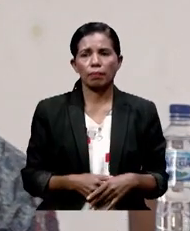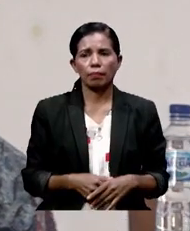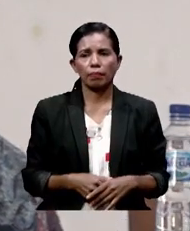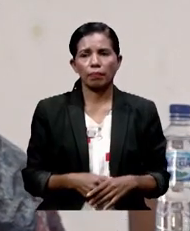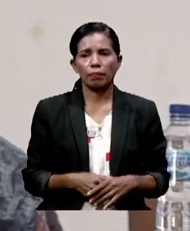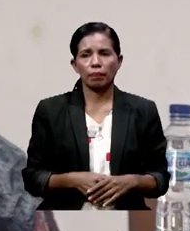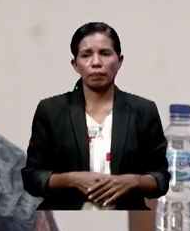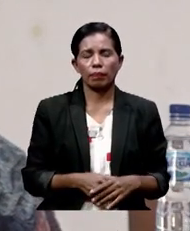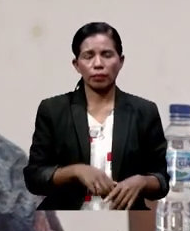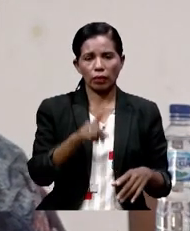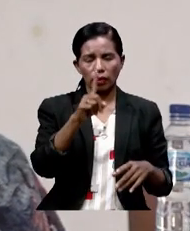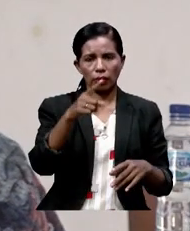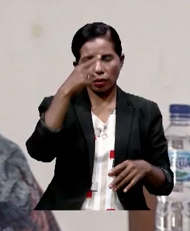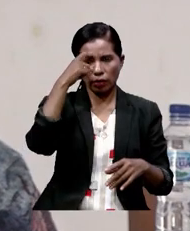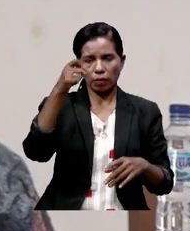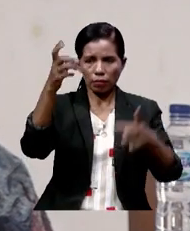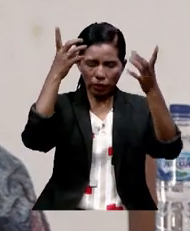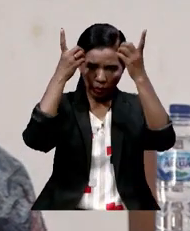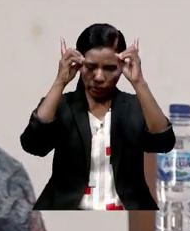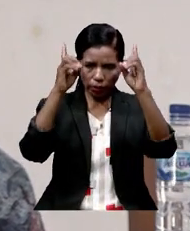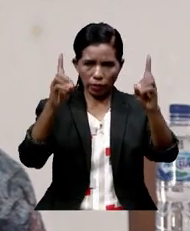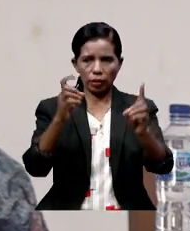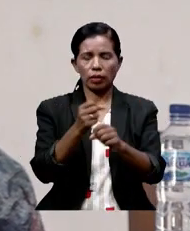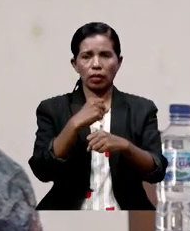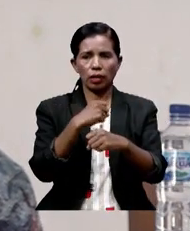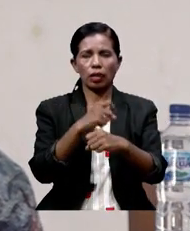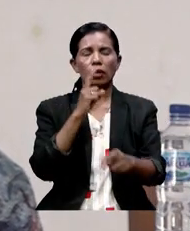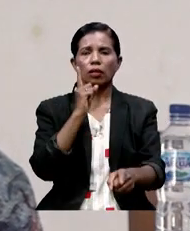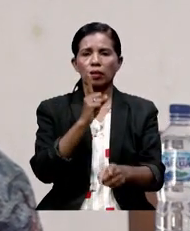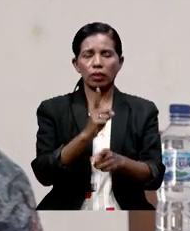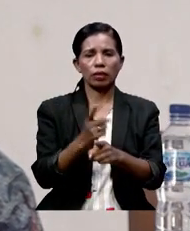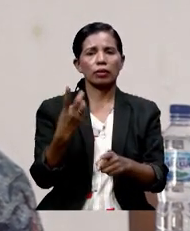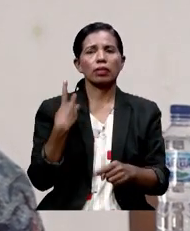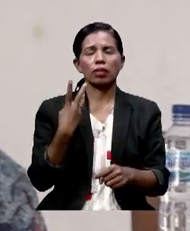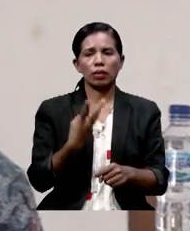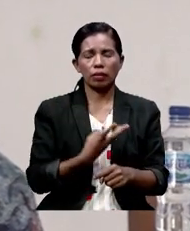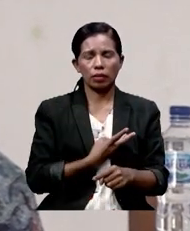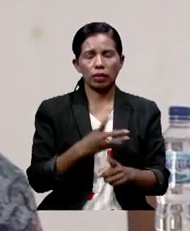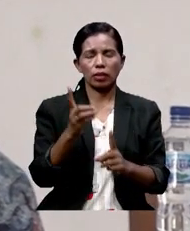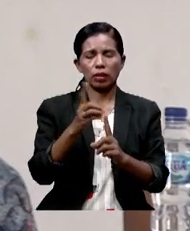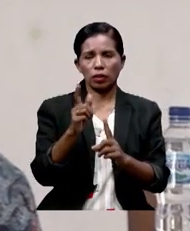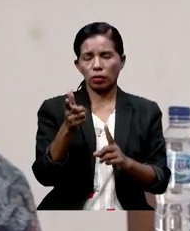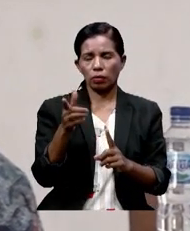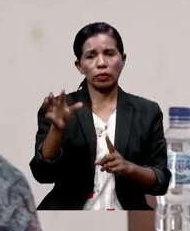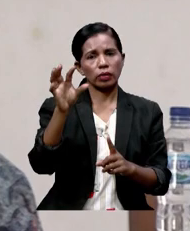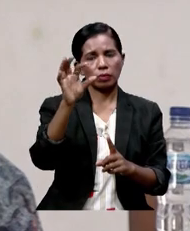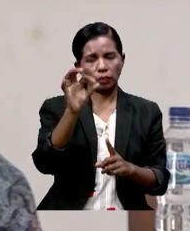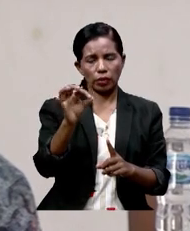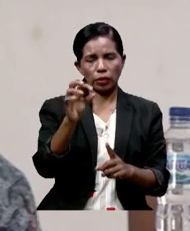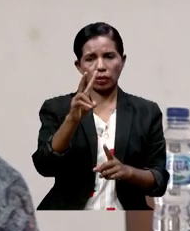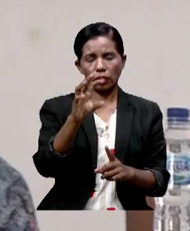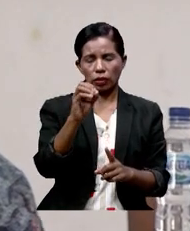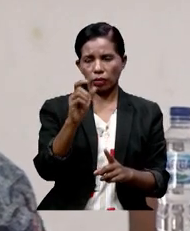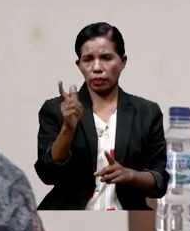e da também decisão de ver halo queda, ia 99, 2000,